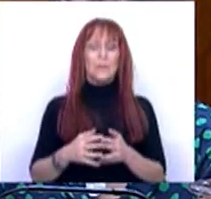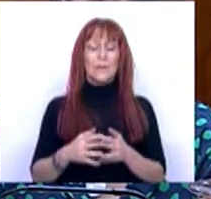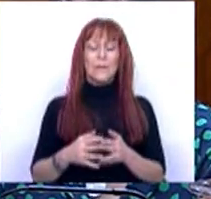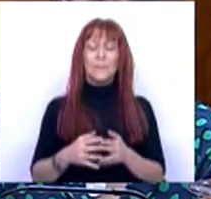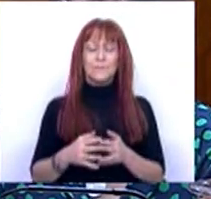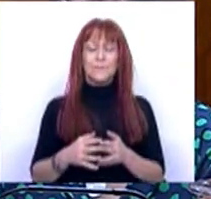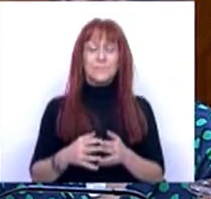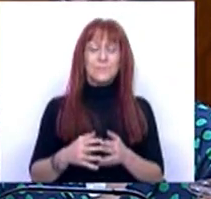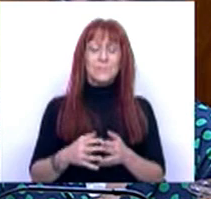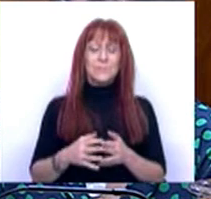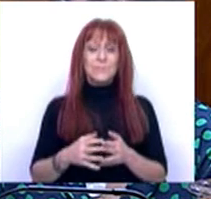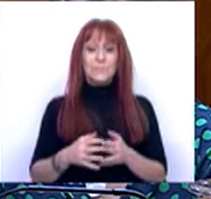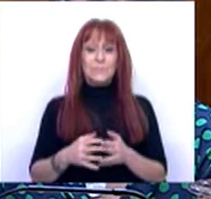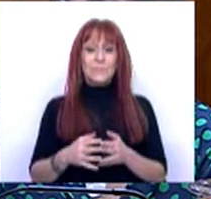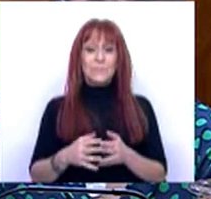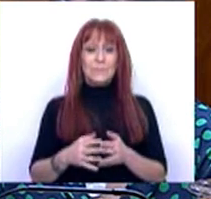Já lá vou.